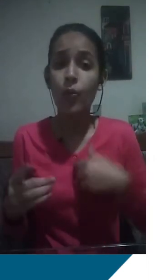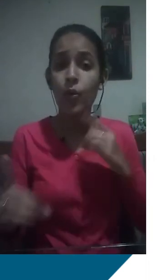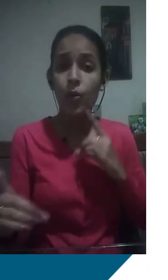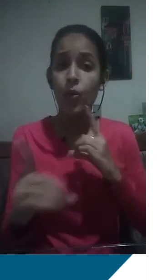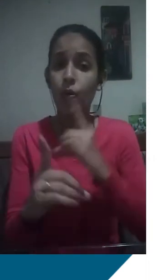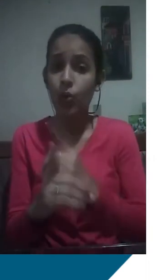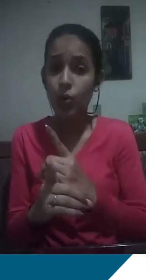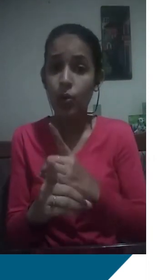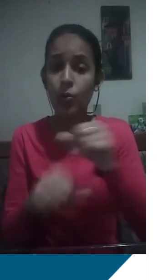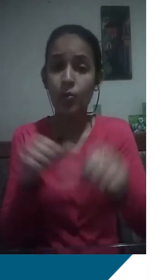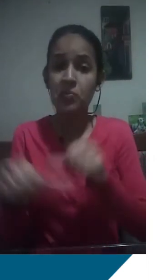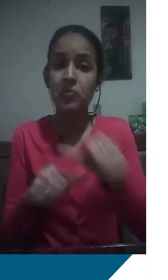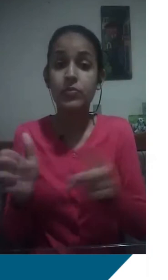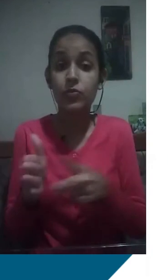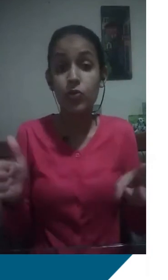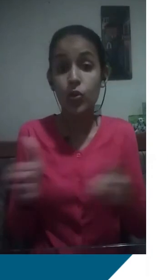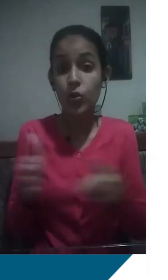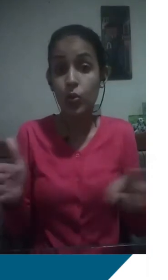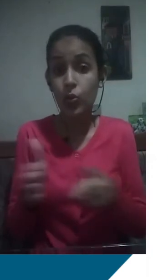A verdadeira variação de volume. Bom,